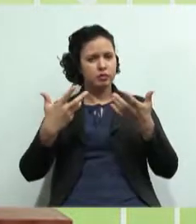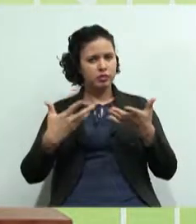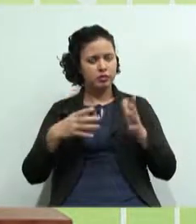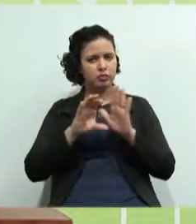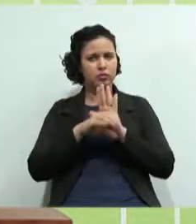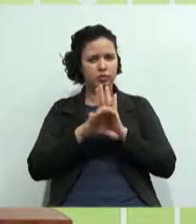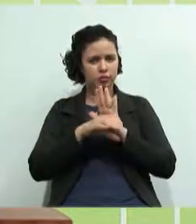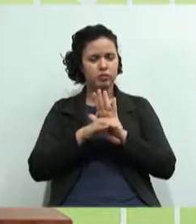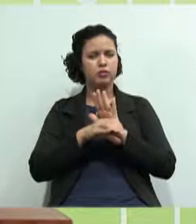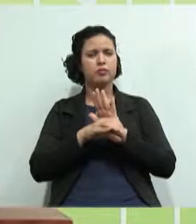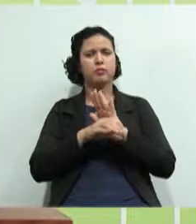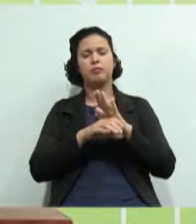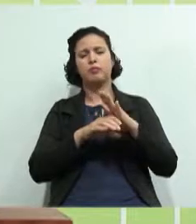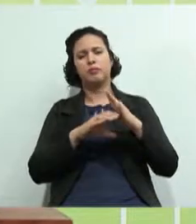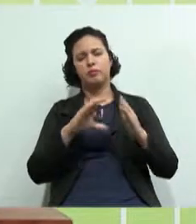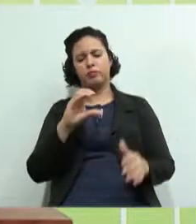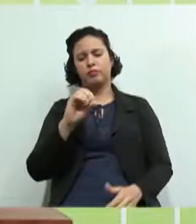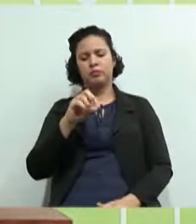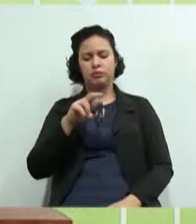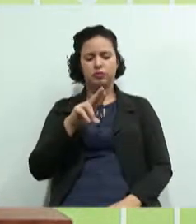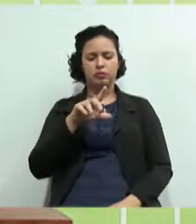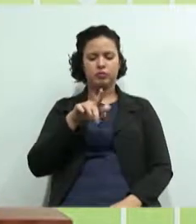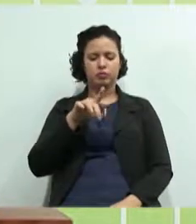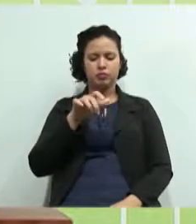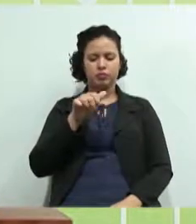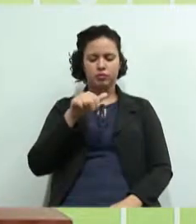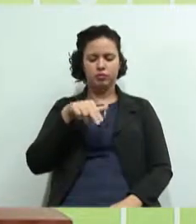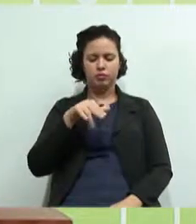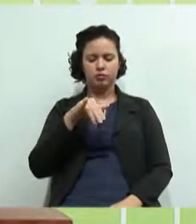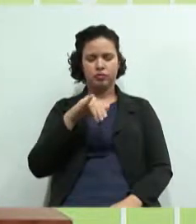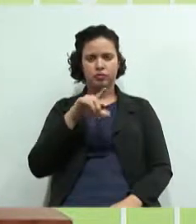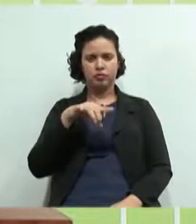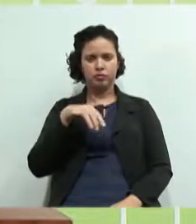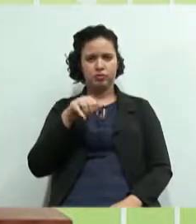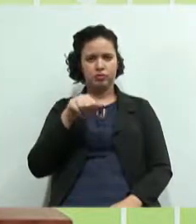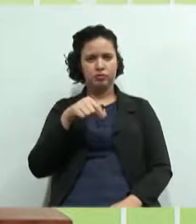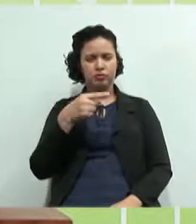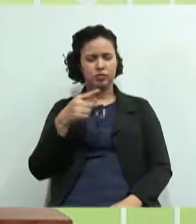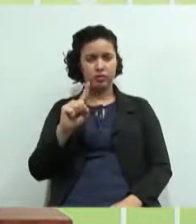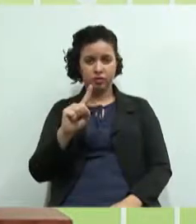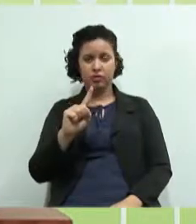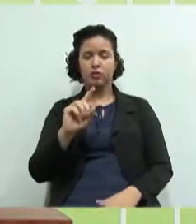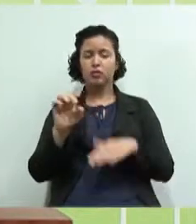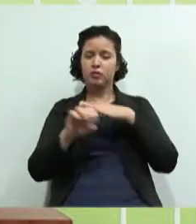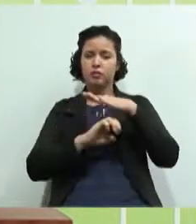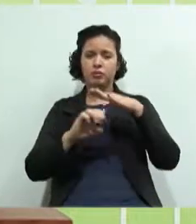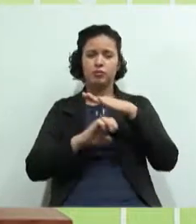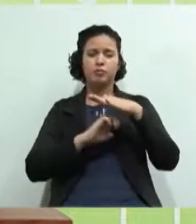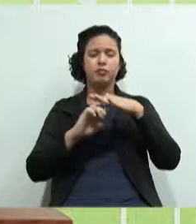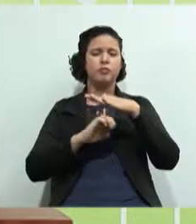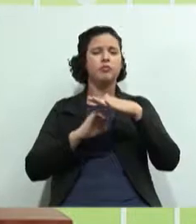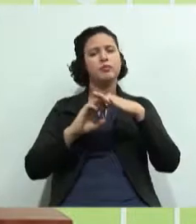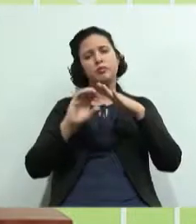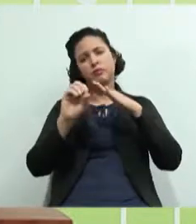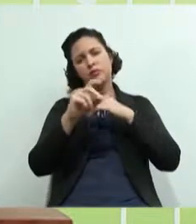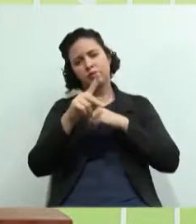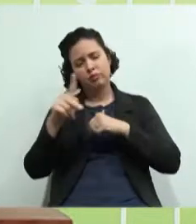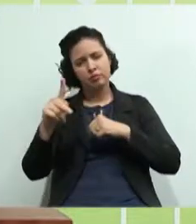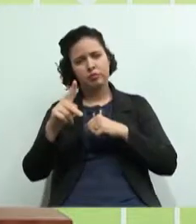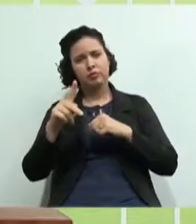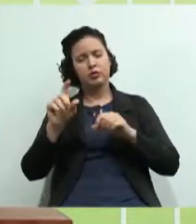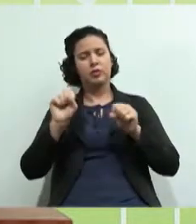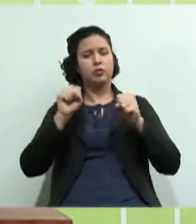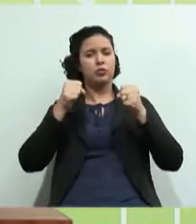de organizações para você entender o seguinte: só se forma uma organização quando nós temos um esforço cooperativo.